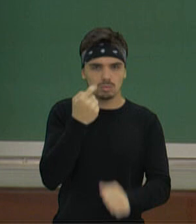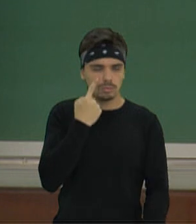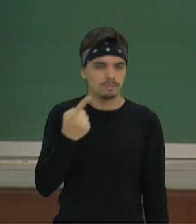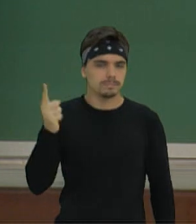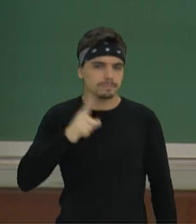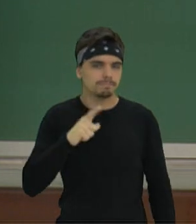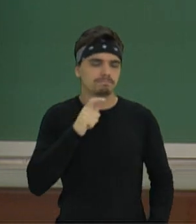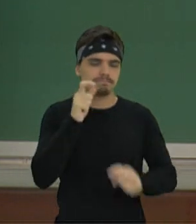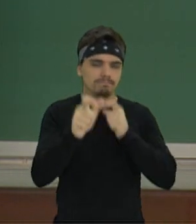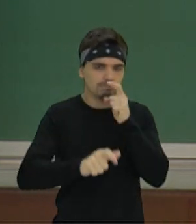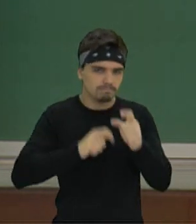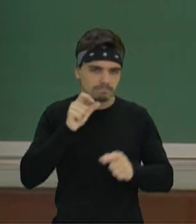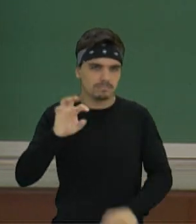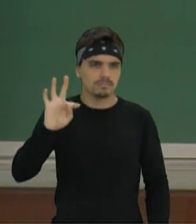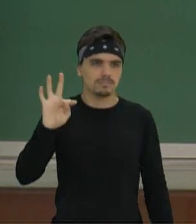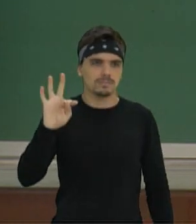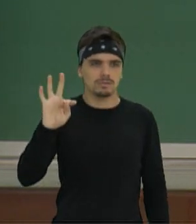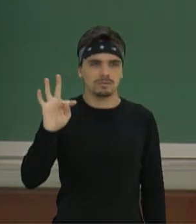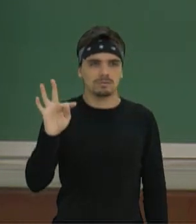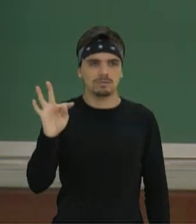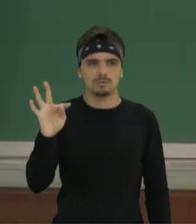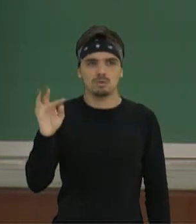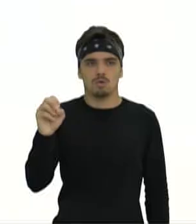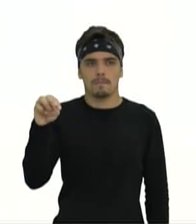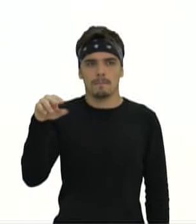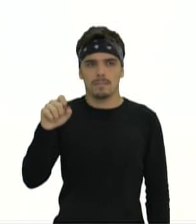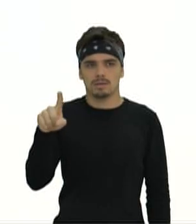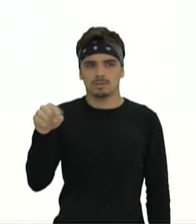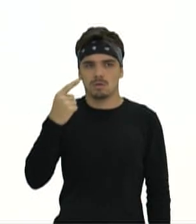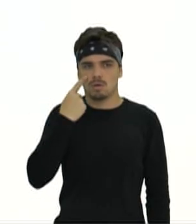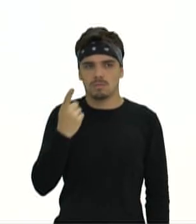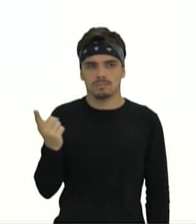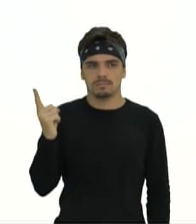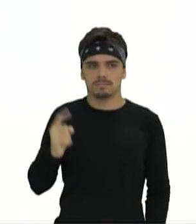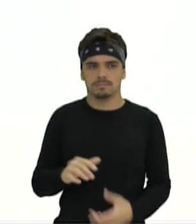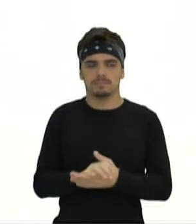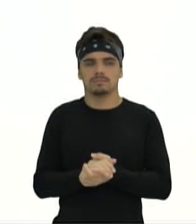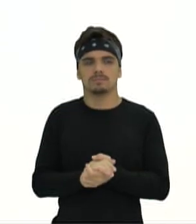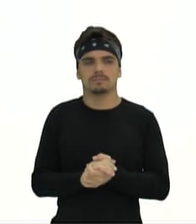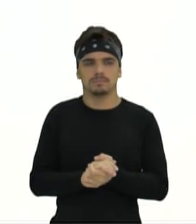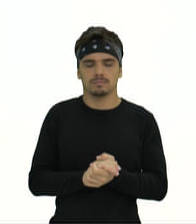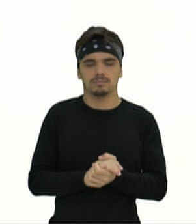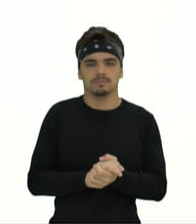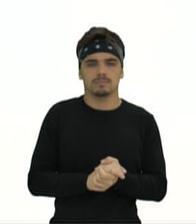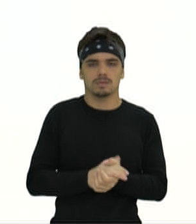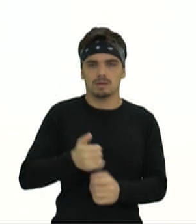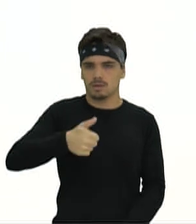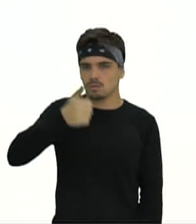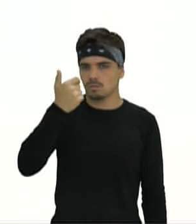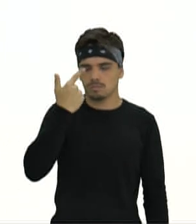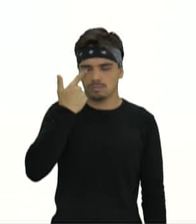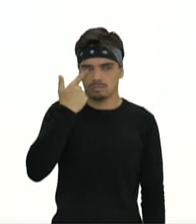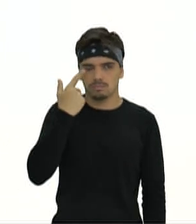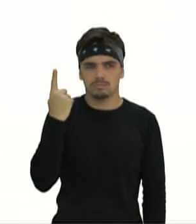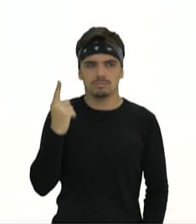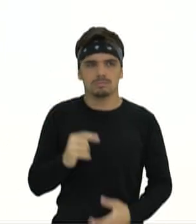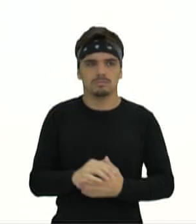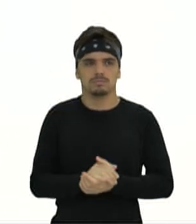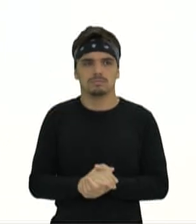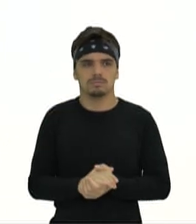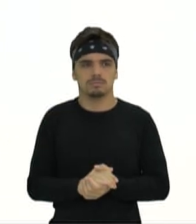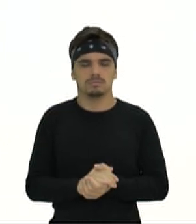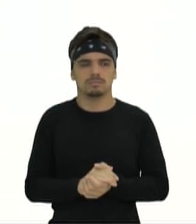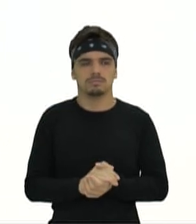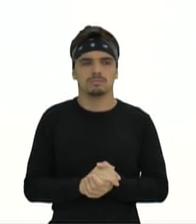Tem a citação de Thomas Carlyle. Diz assim, Love is the only game that is not called on account of